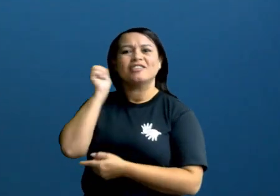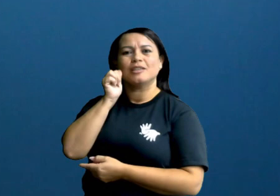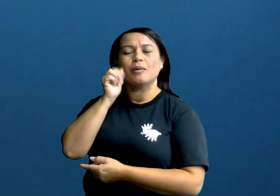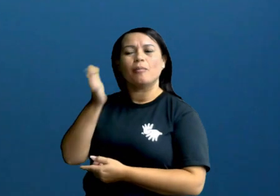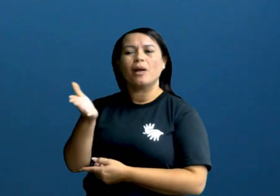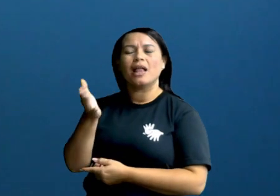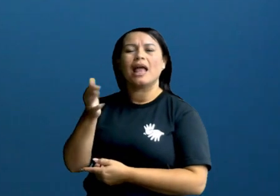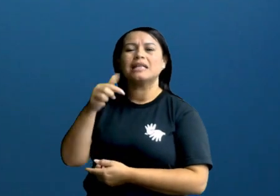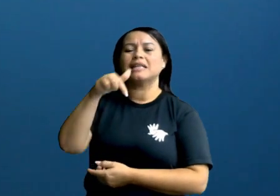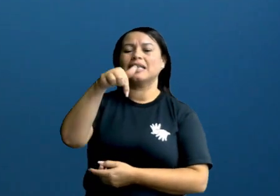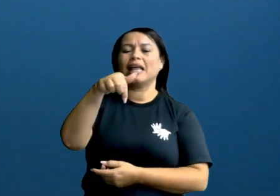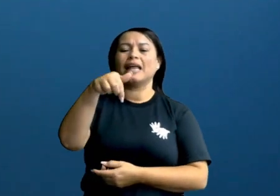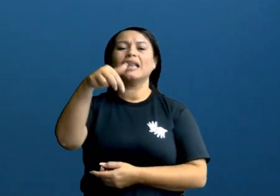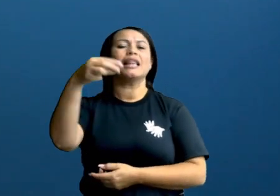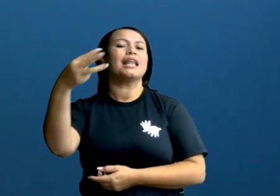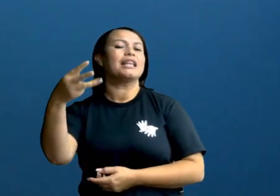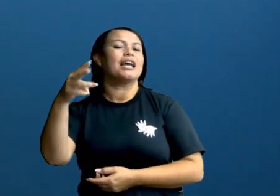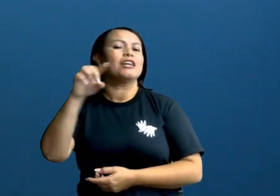de